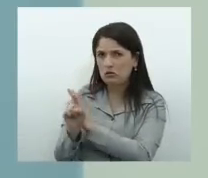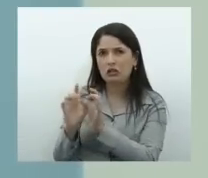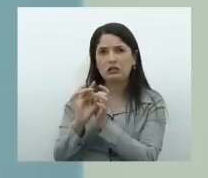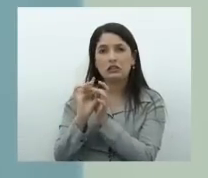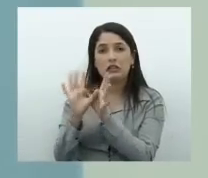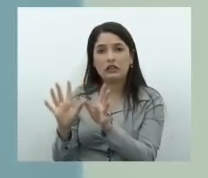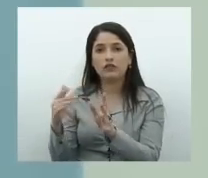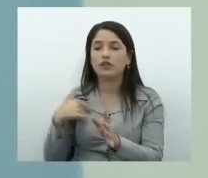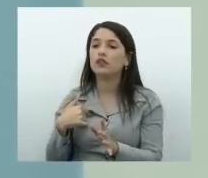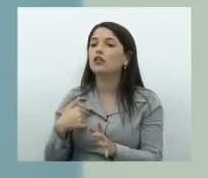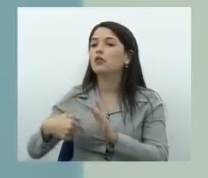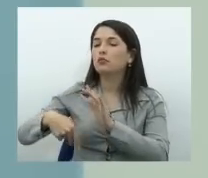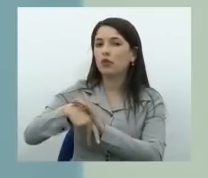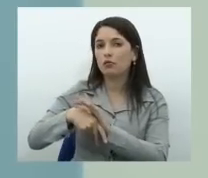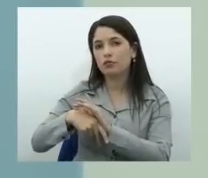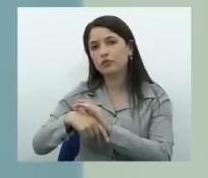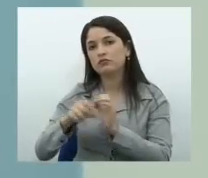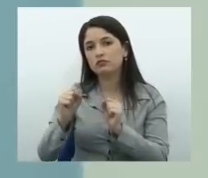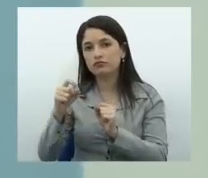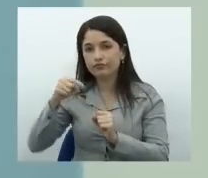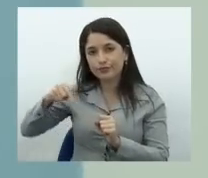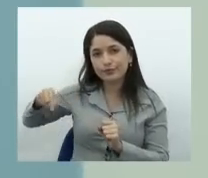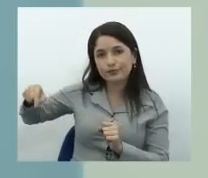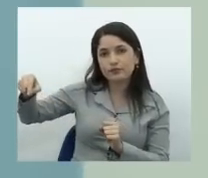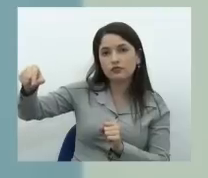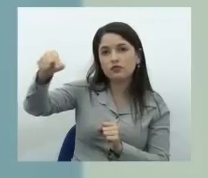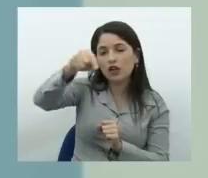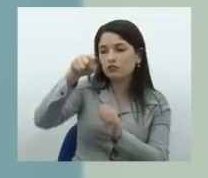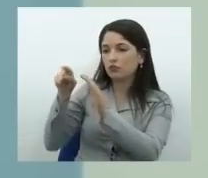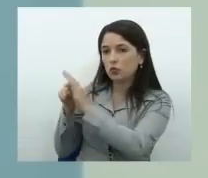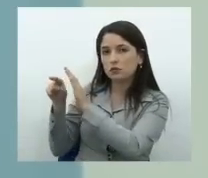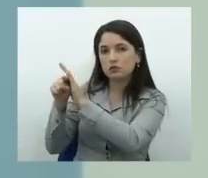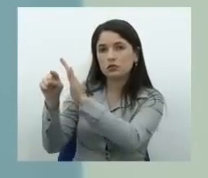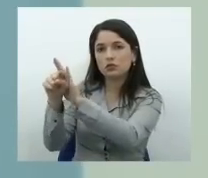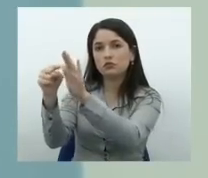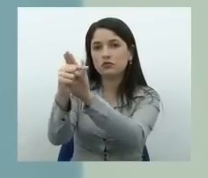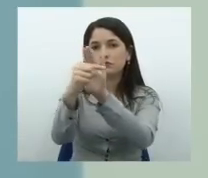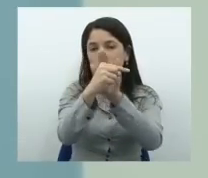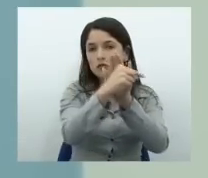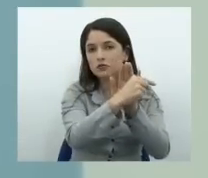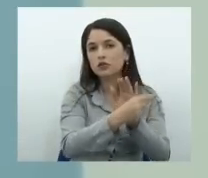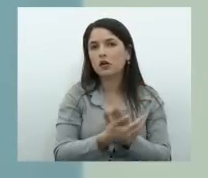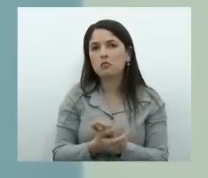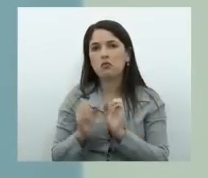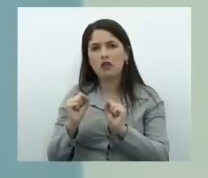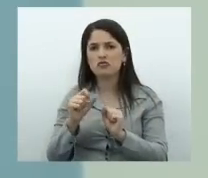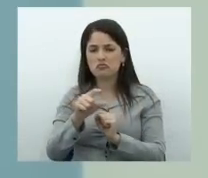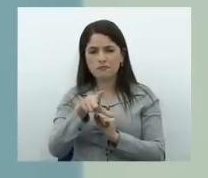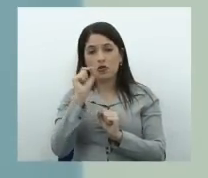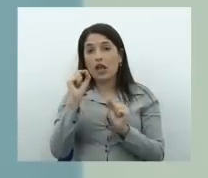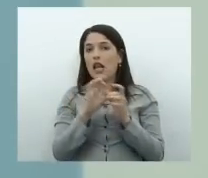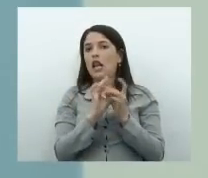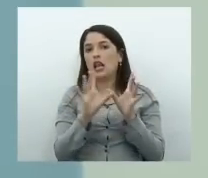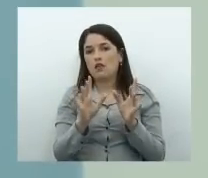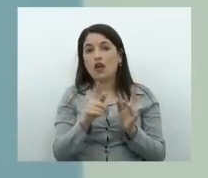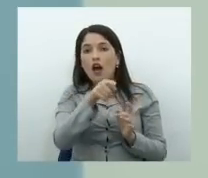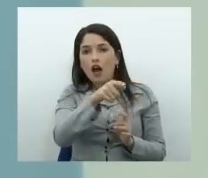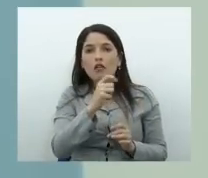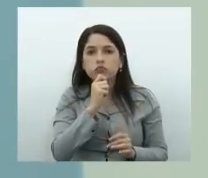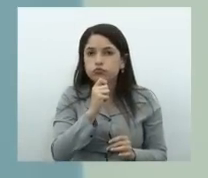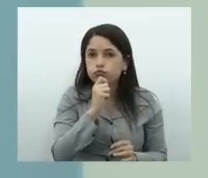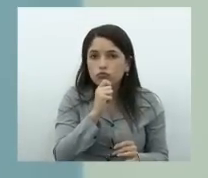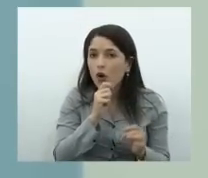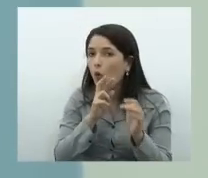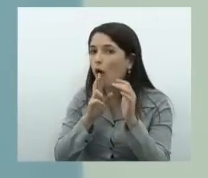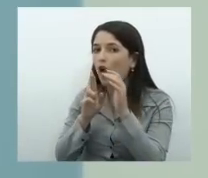vale devolver a pergunta até que o ciclo se feche e vai perguntando de candidato em candidato. Pode escolher qualquer adversário que esteja disponível, então, para responder a